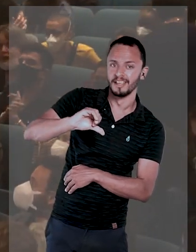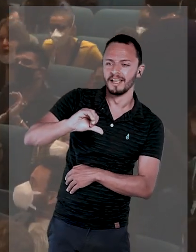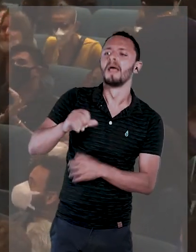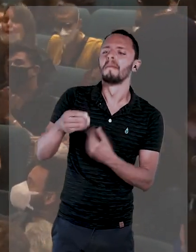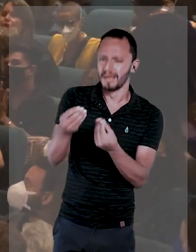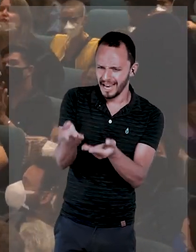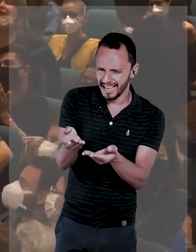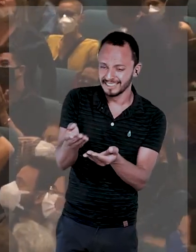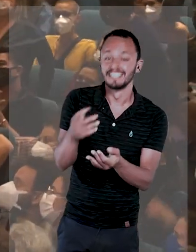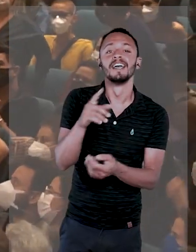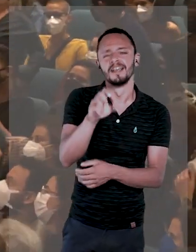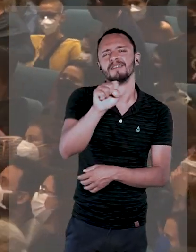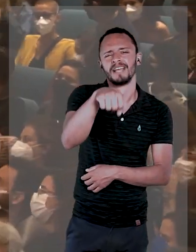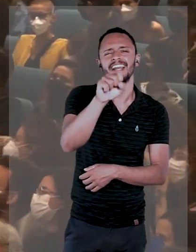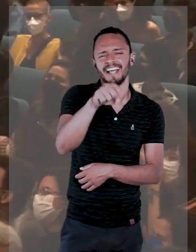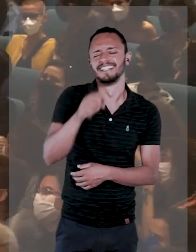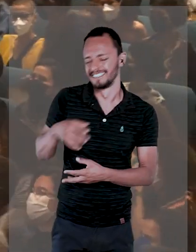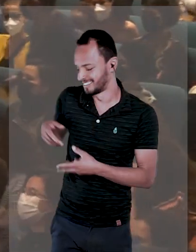1,49 m?